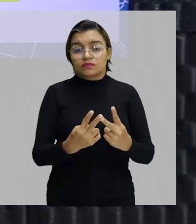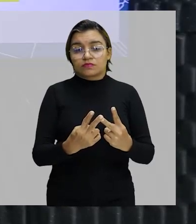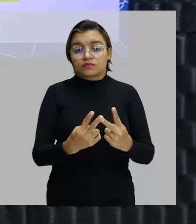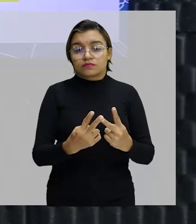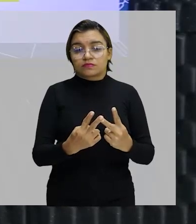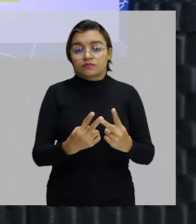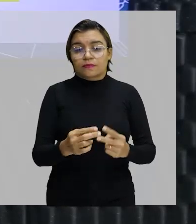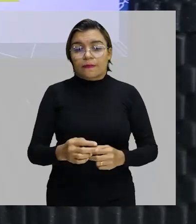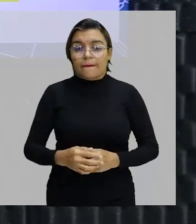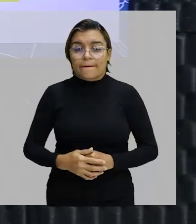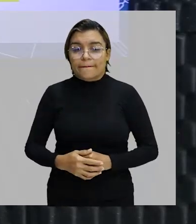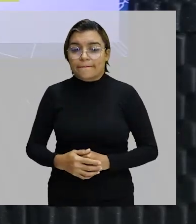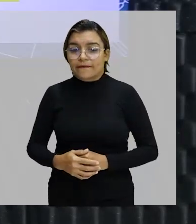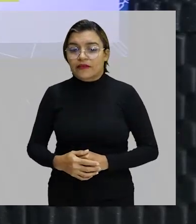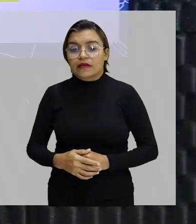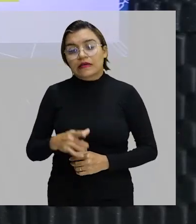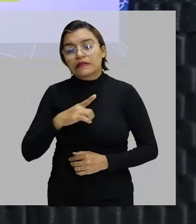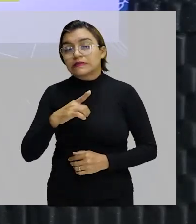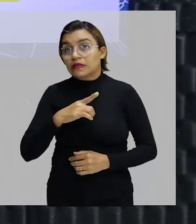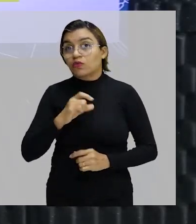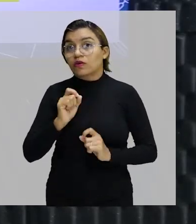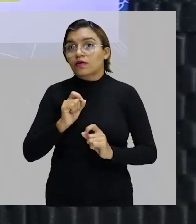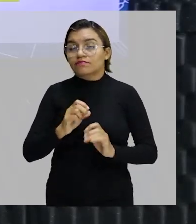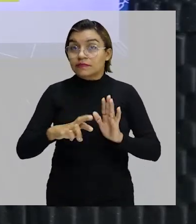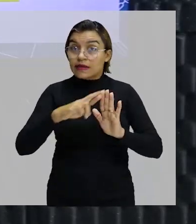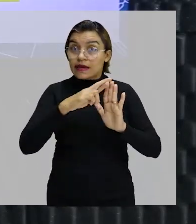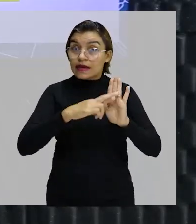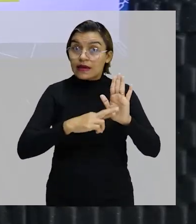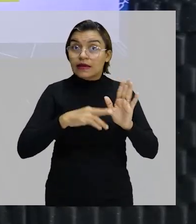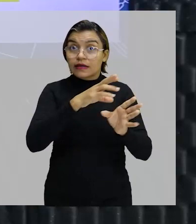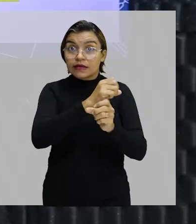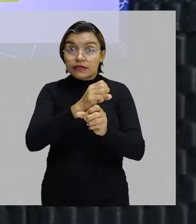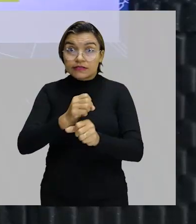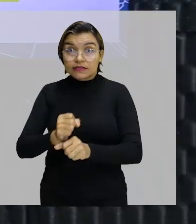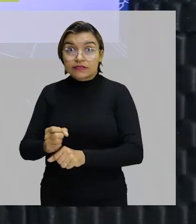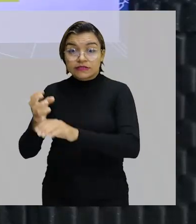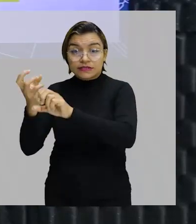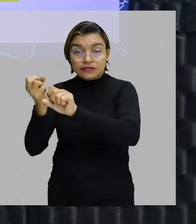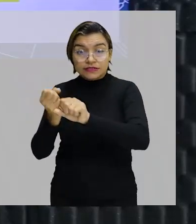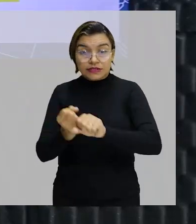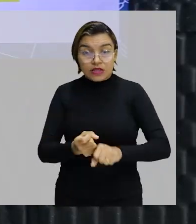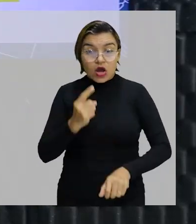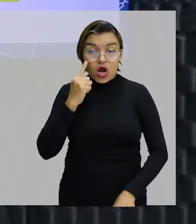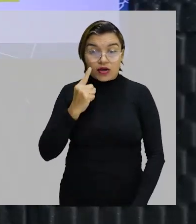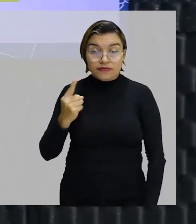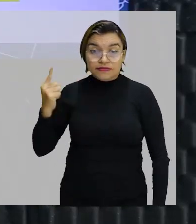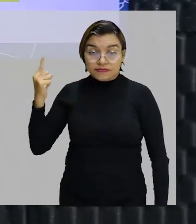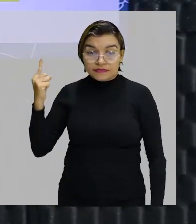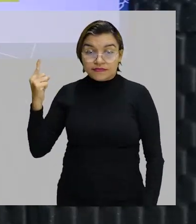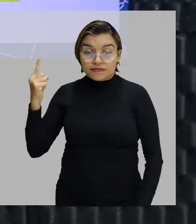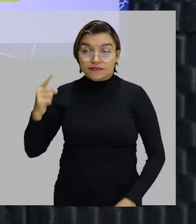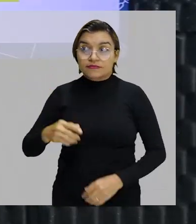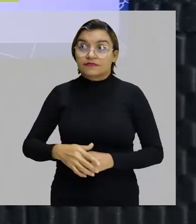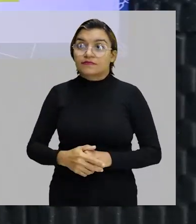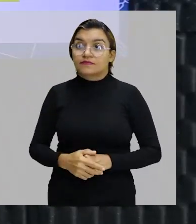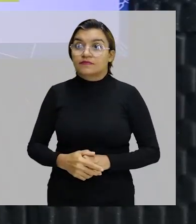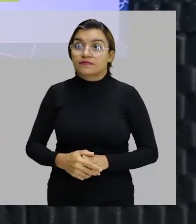oxigênio? Então, eu vou estabelecer uma regra de 3, meios pelo extremo. Então, vai ficar aqui, turminha,